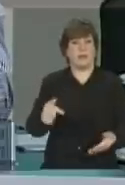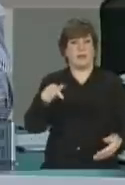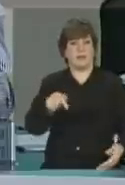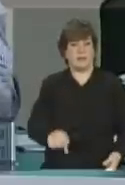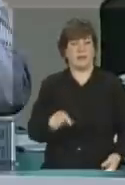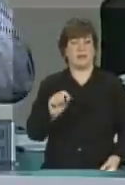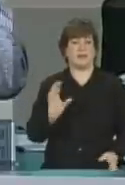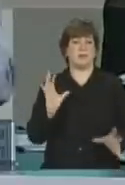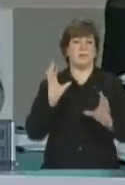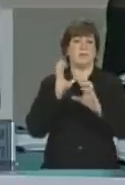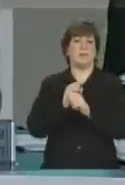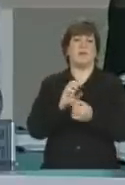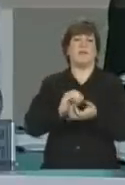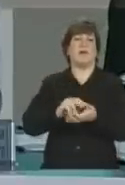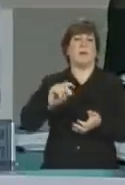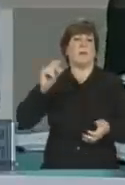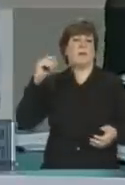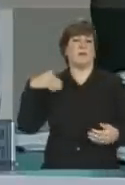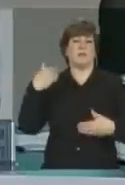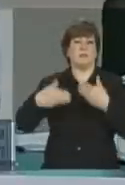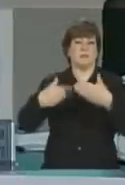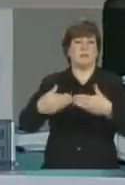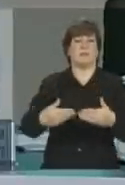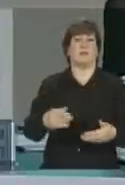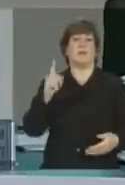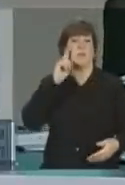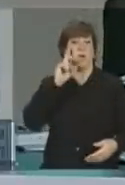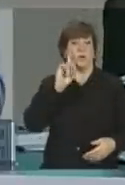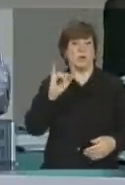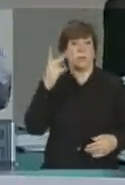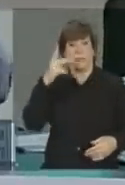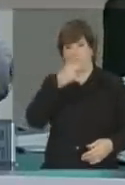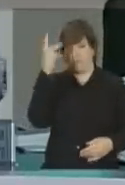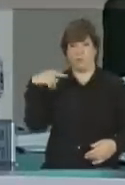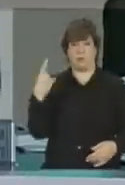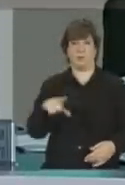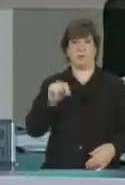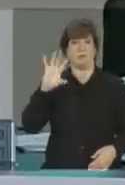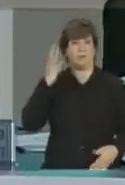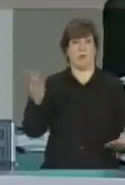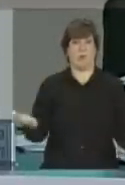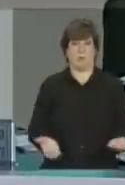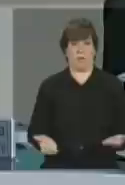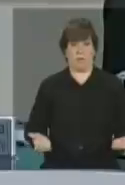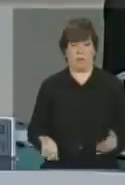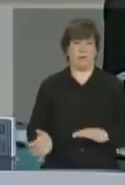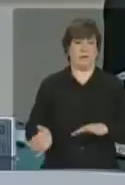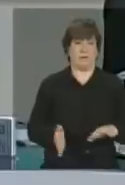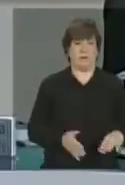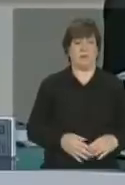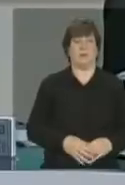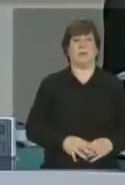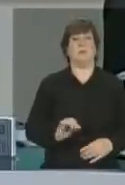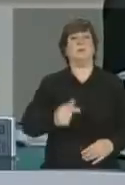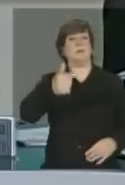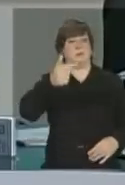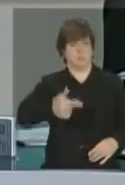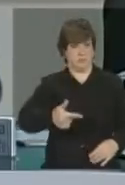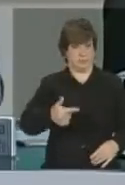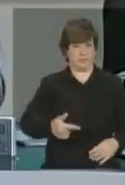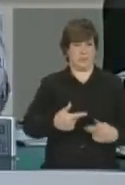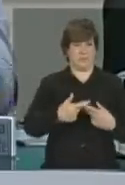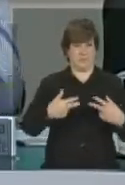dividendos de longo prazo para o dia a dia de quem toma a decisão hoje. E o segundo aspecto é que, na